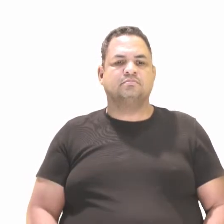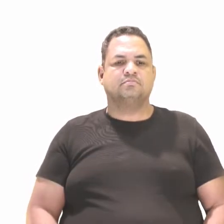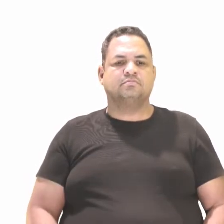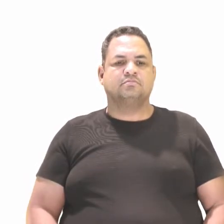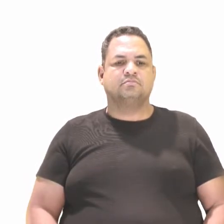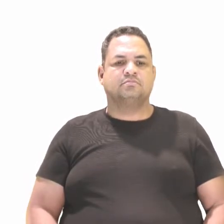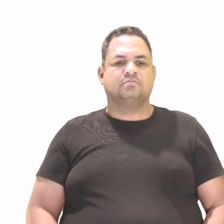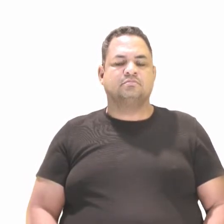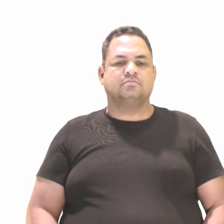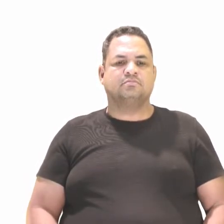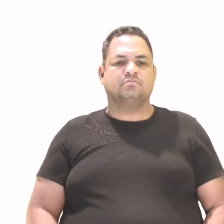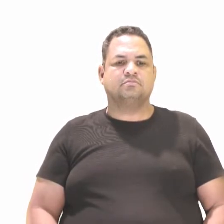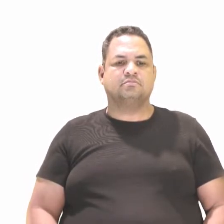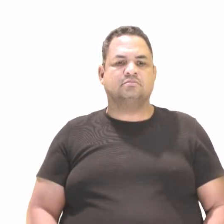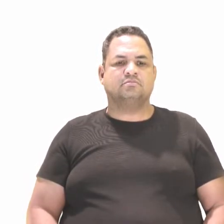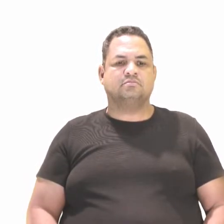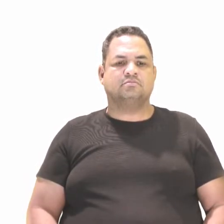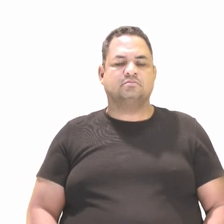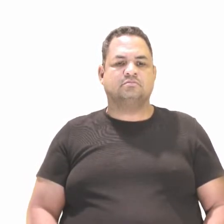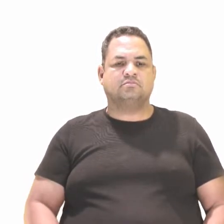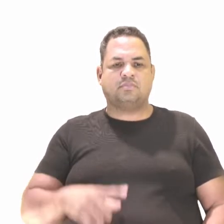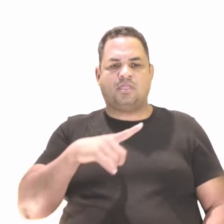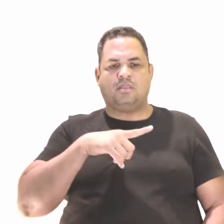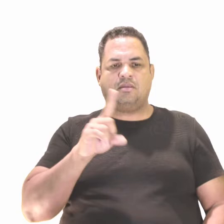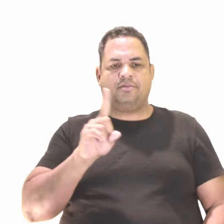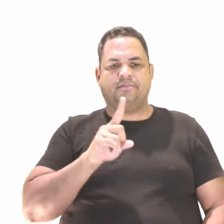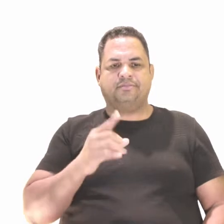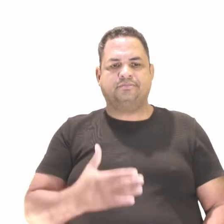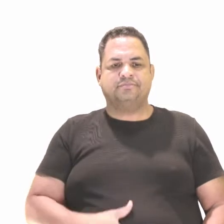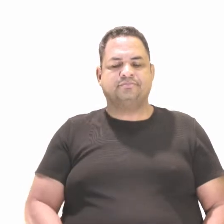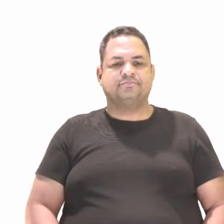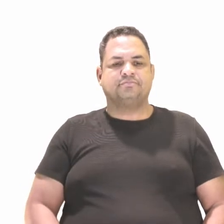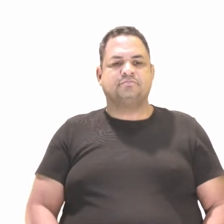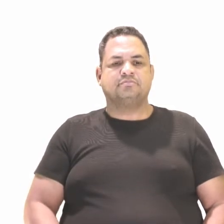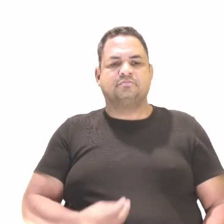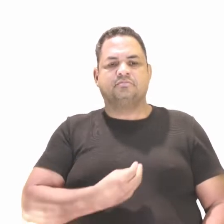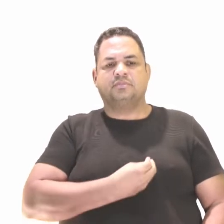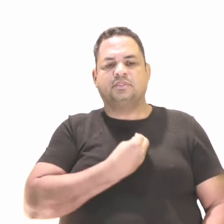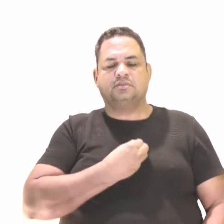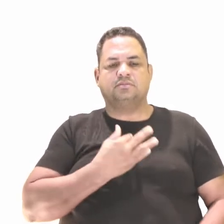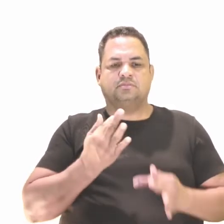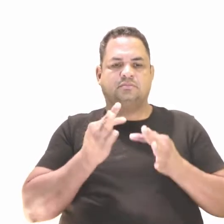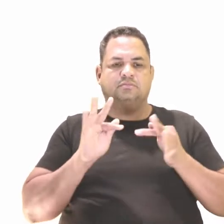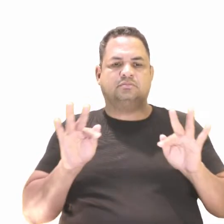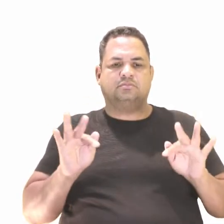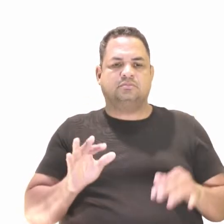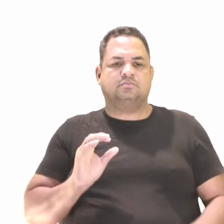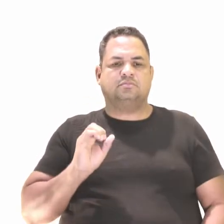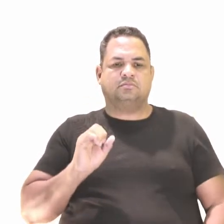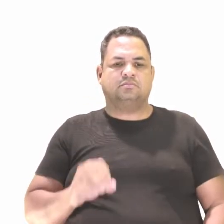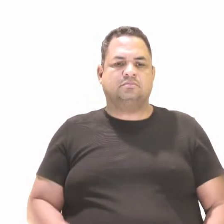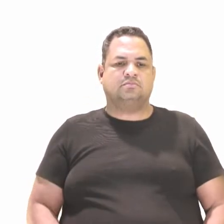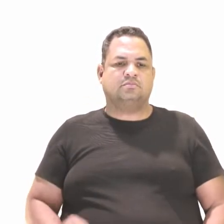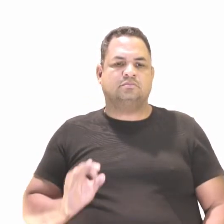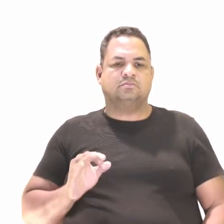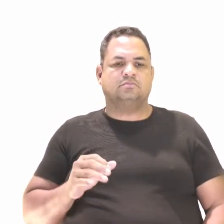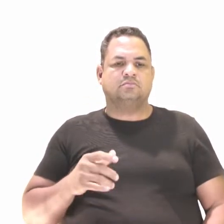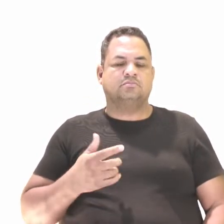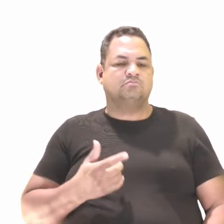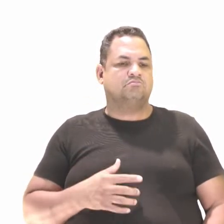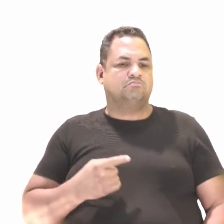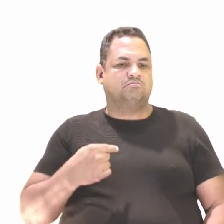já uma negação, né? O não aqui, presente simples. Então, eu uso esse N, certo? Eu não